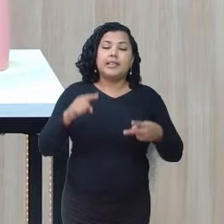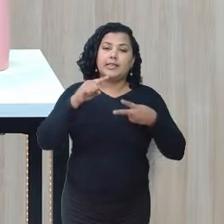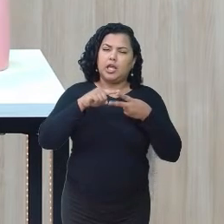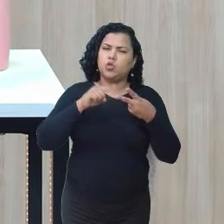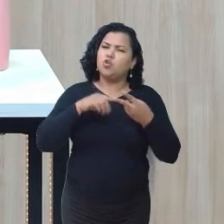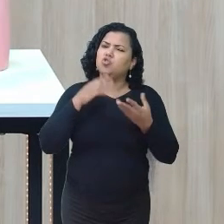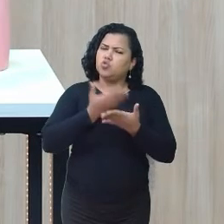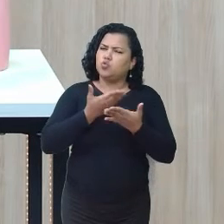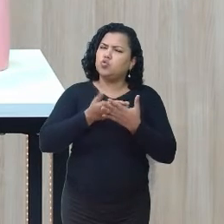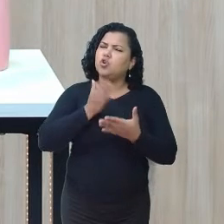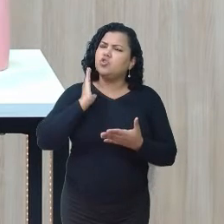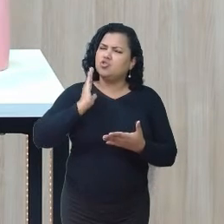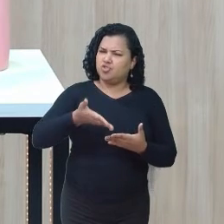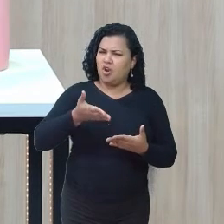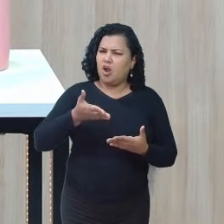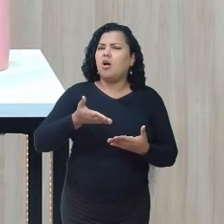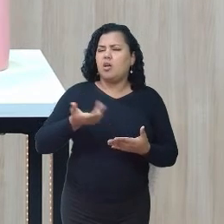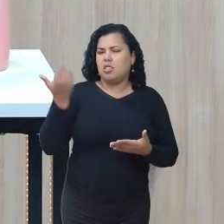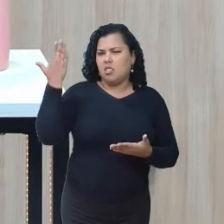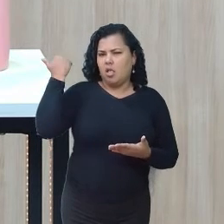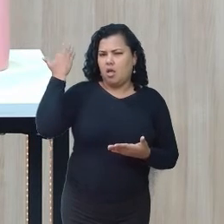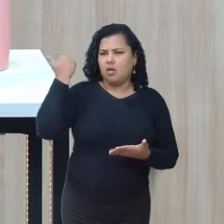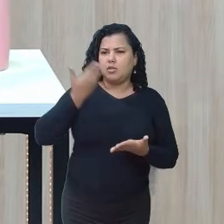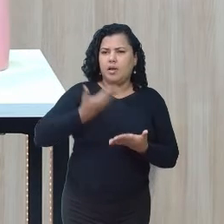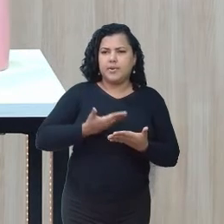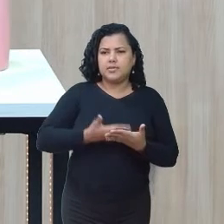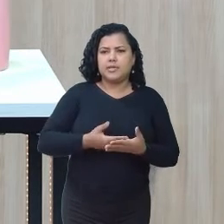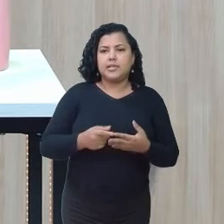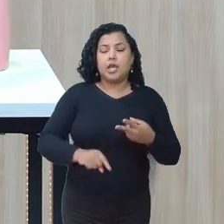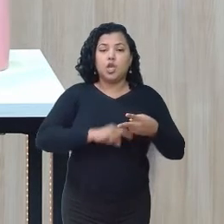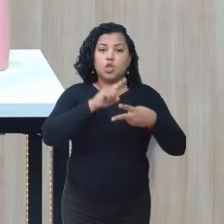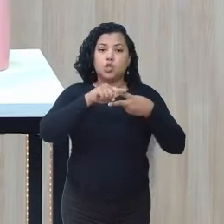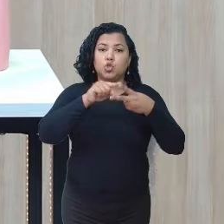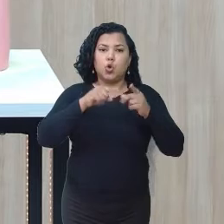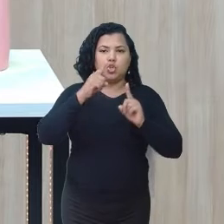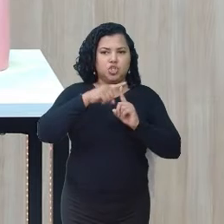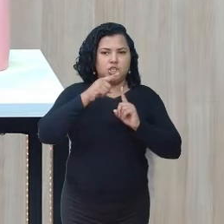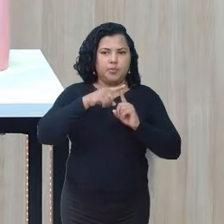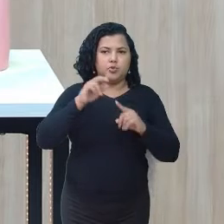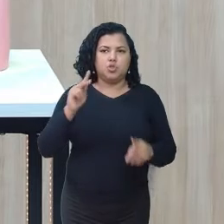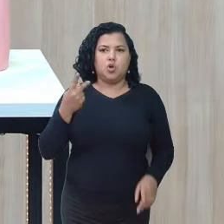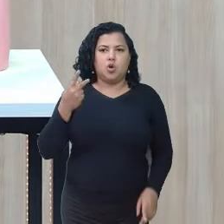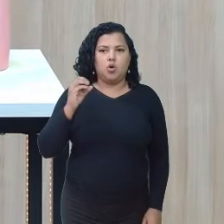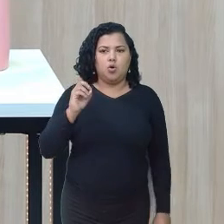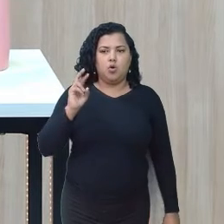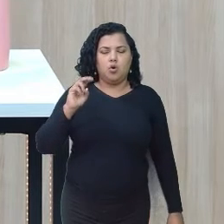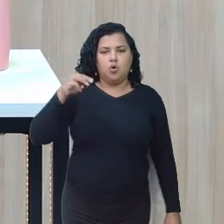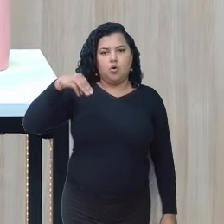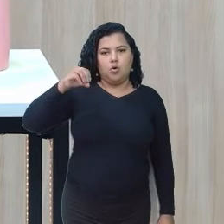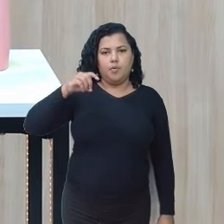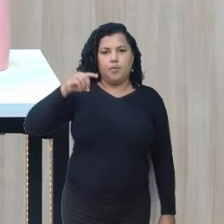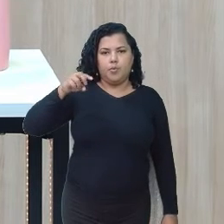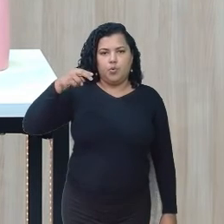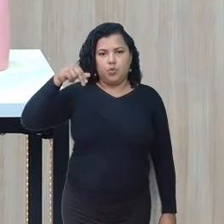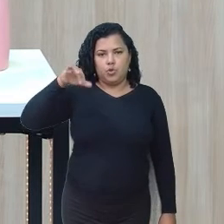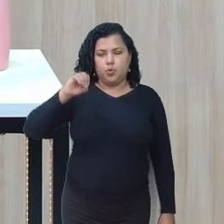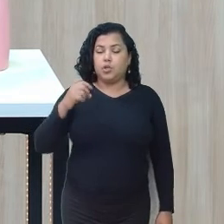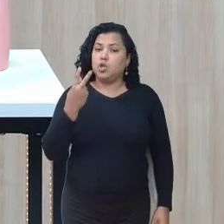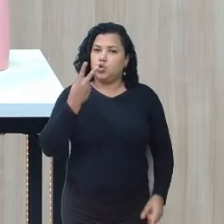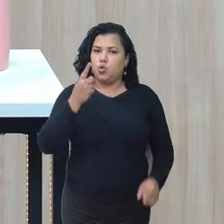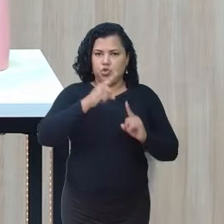sobre adolescência e puberdade. Então, nós vimos que nos ovários, né, é onde eles vão produzindo